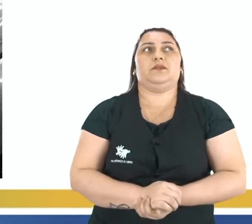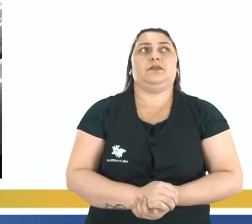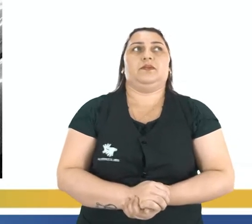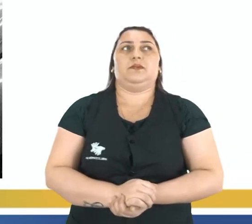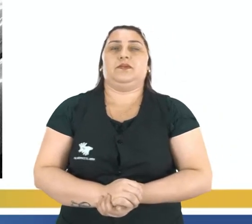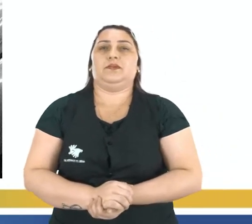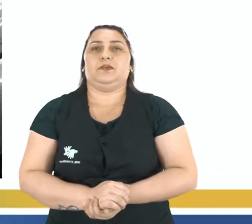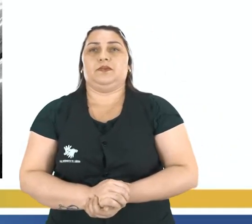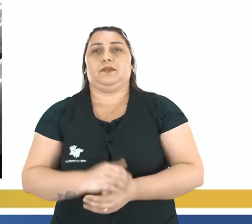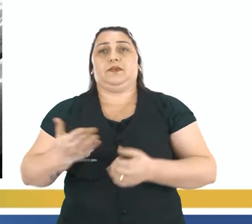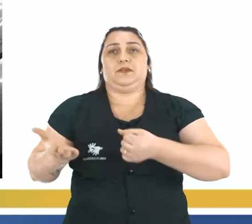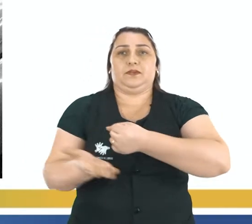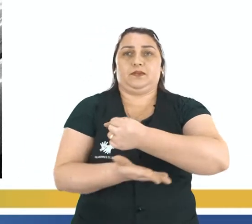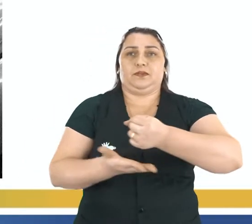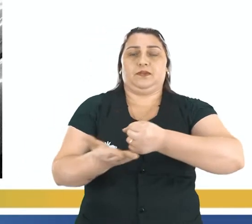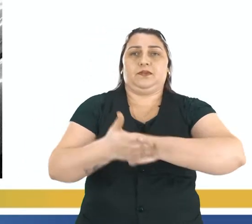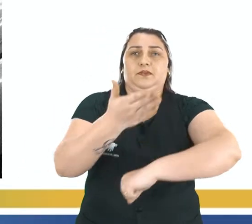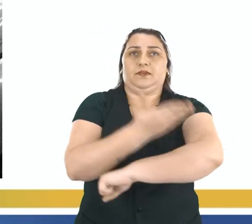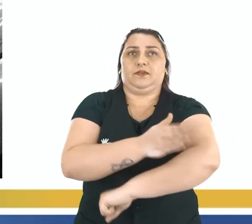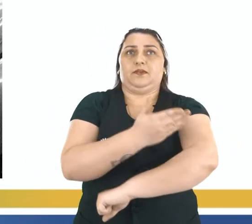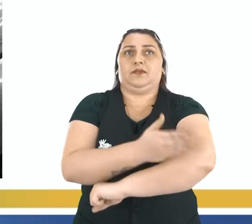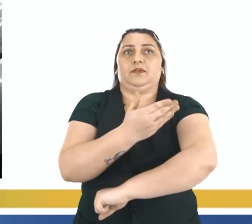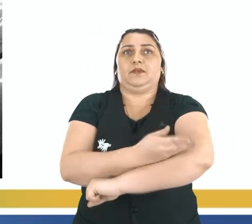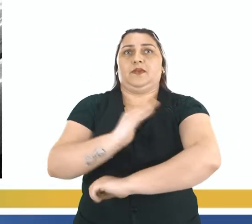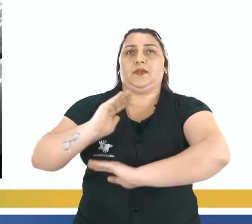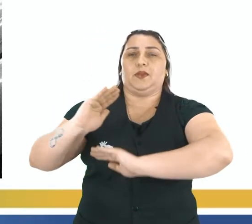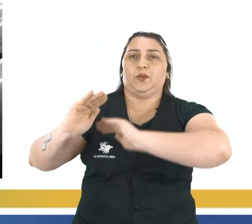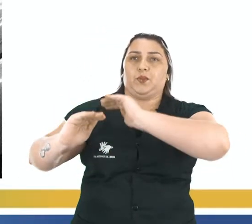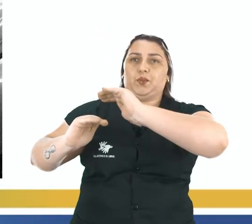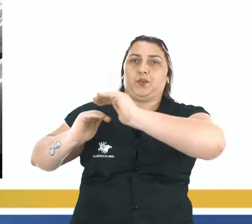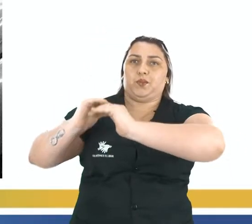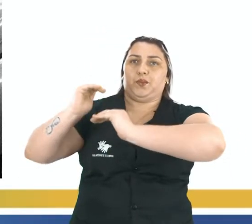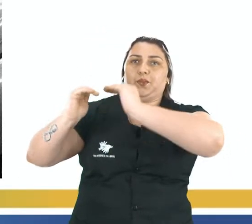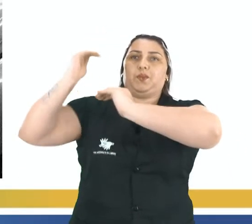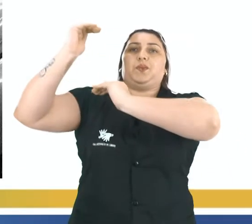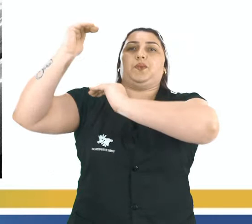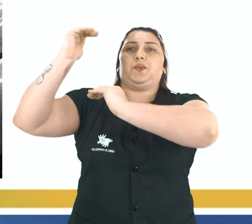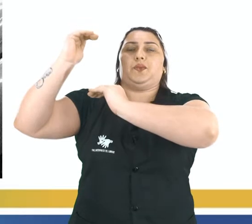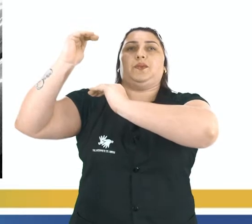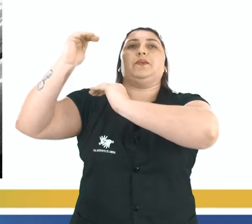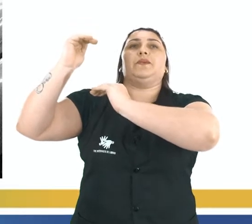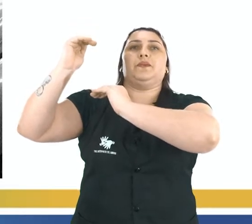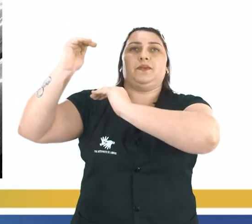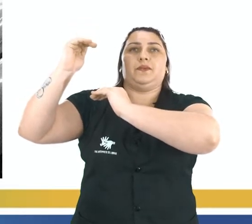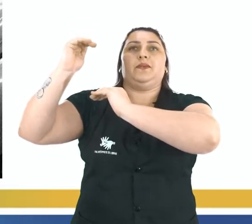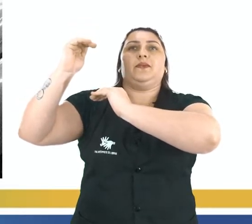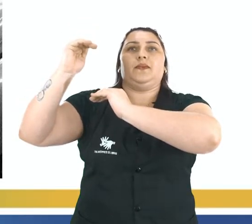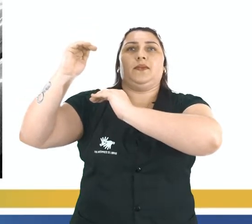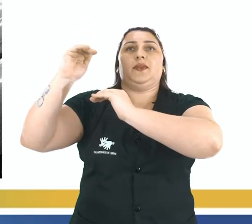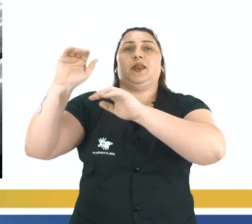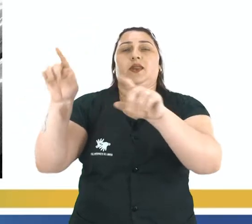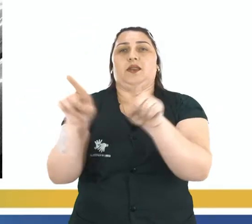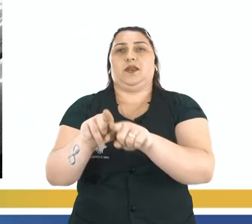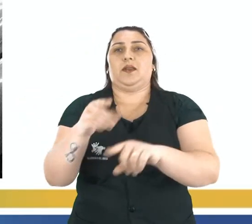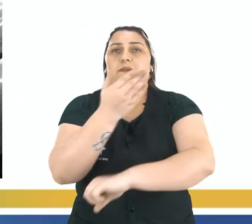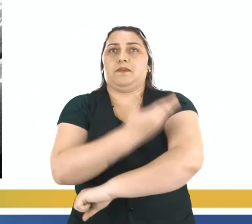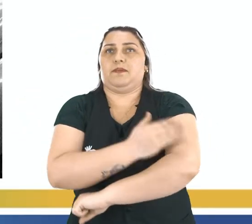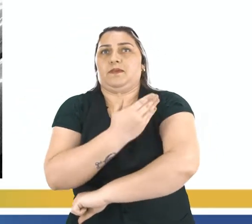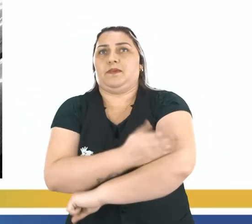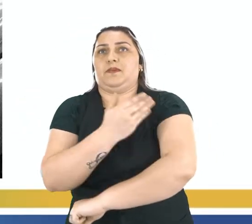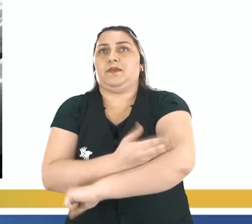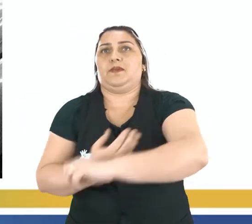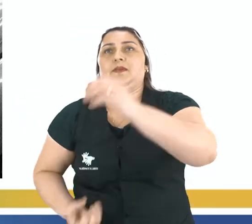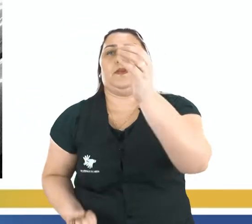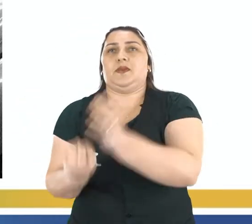desses avanços era baseado numa prática chamada de desenvolvimentismo. Essa prática de desenvolvimentismo foi uma prática